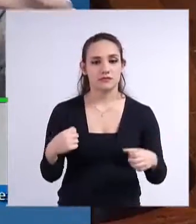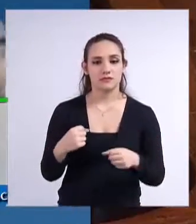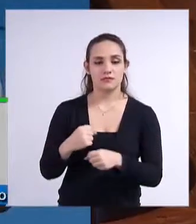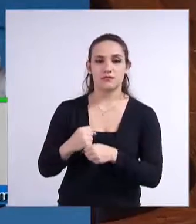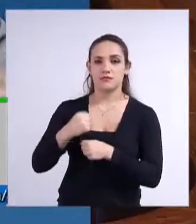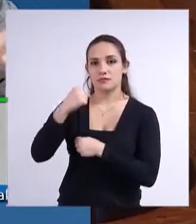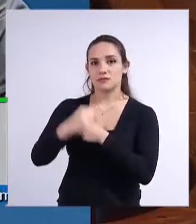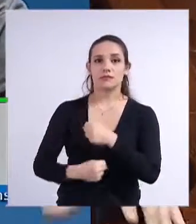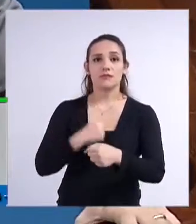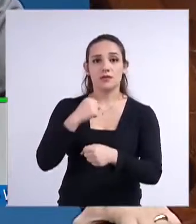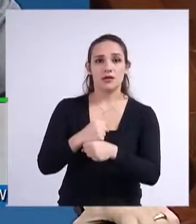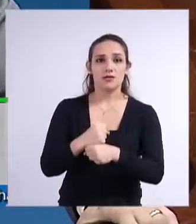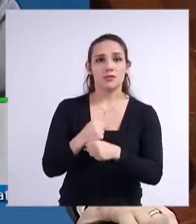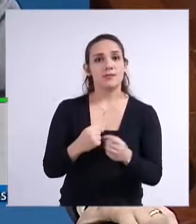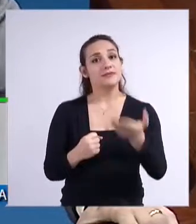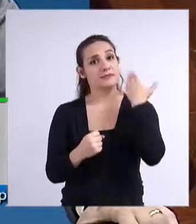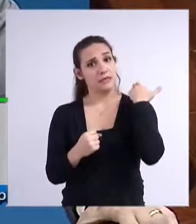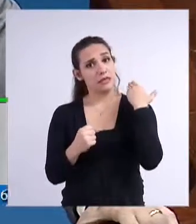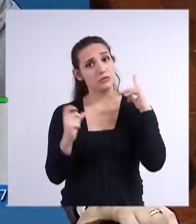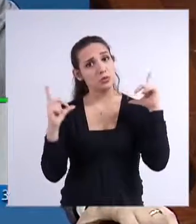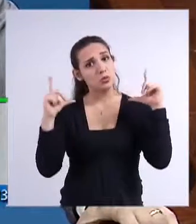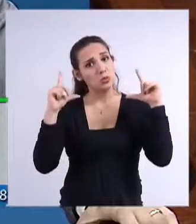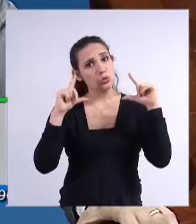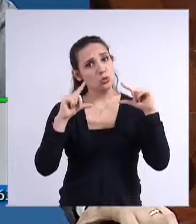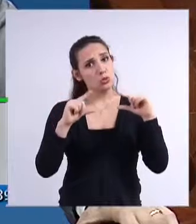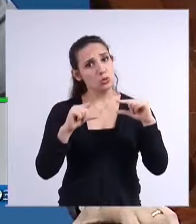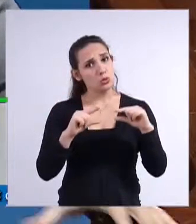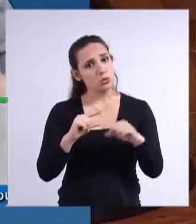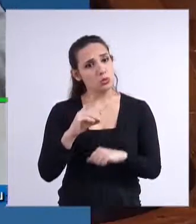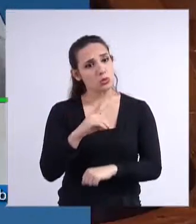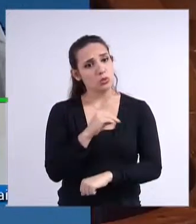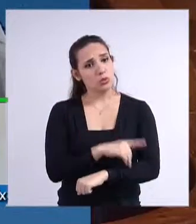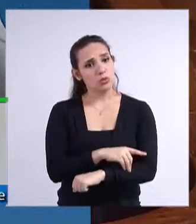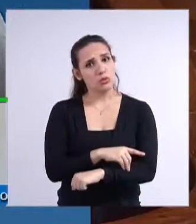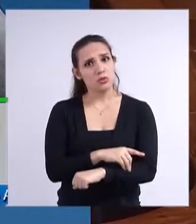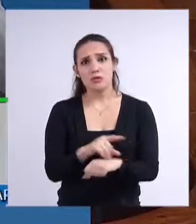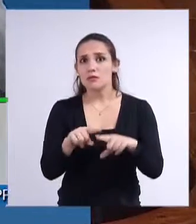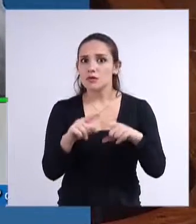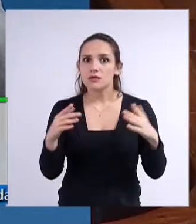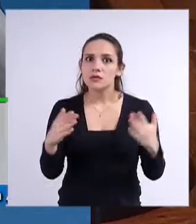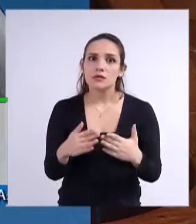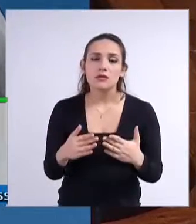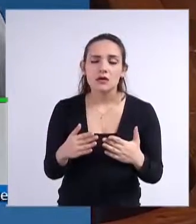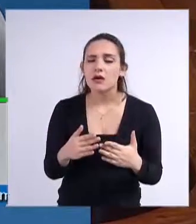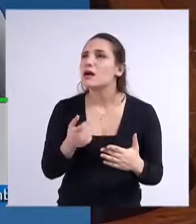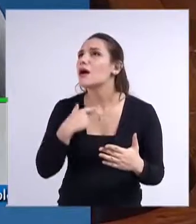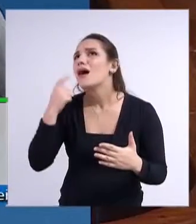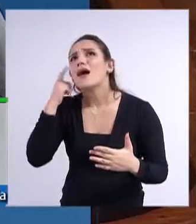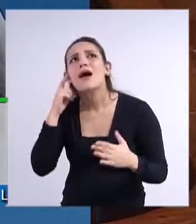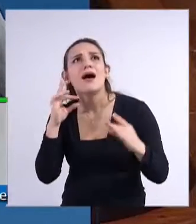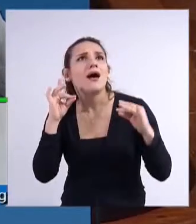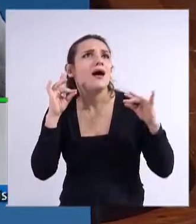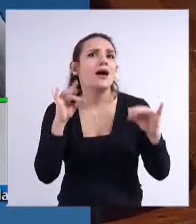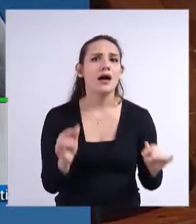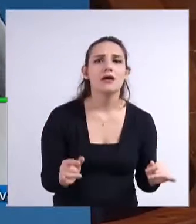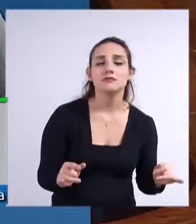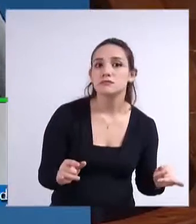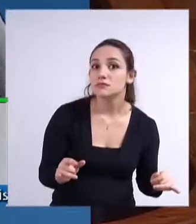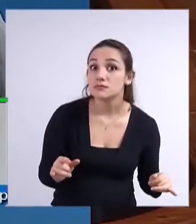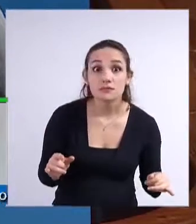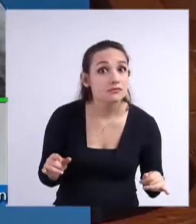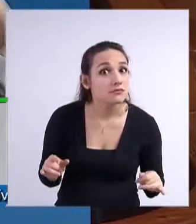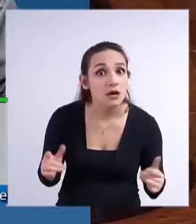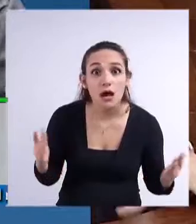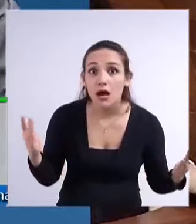subsequente diminui a infestação, parece que vai acabar. E